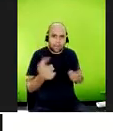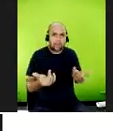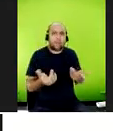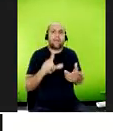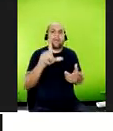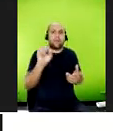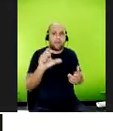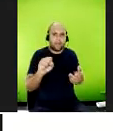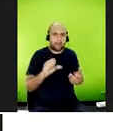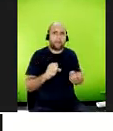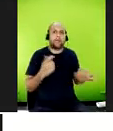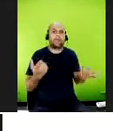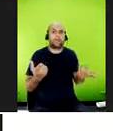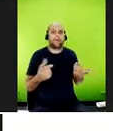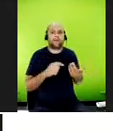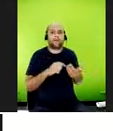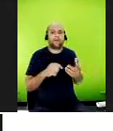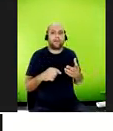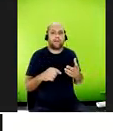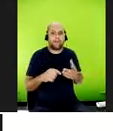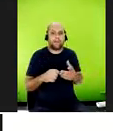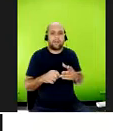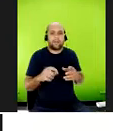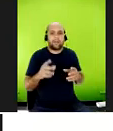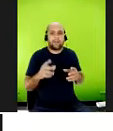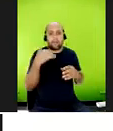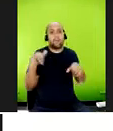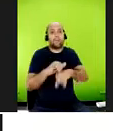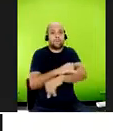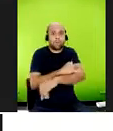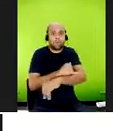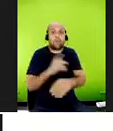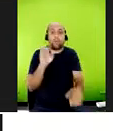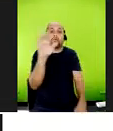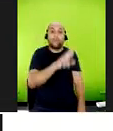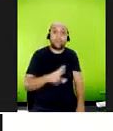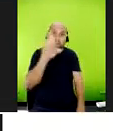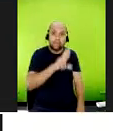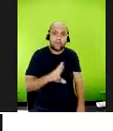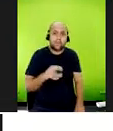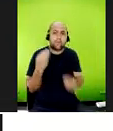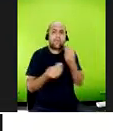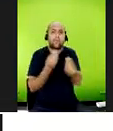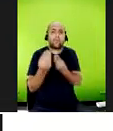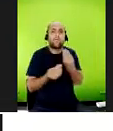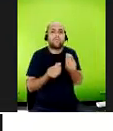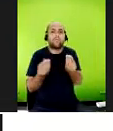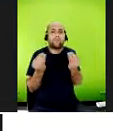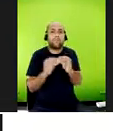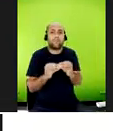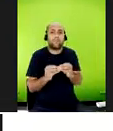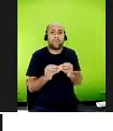falando de pessoas gordas eu tô falando de uma religião específica como é que eu boto isso mesmo gente não cabe lá